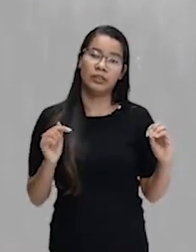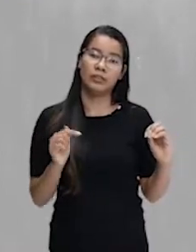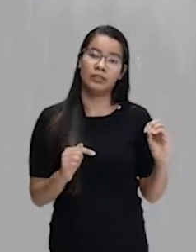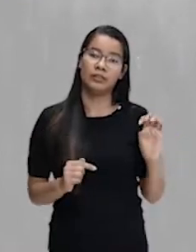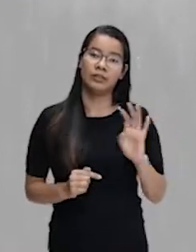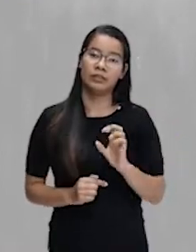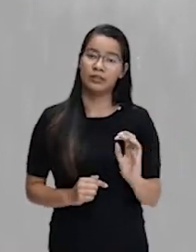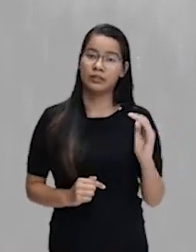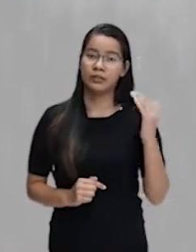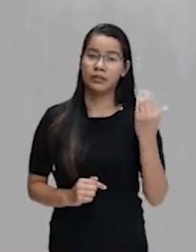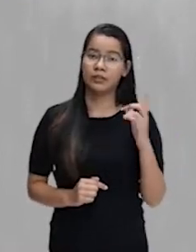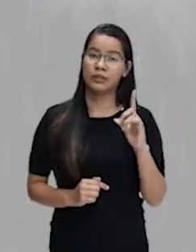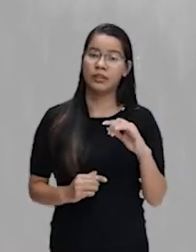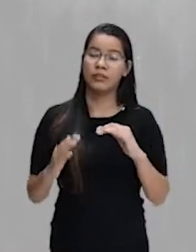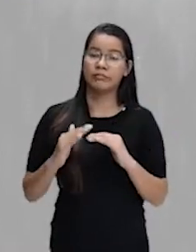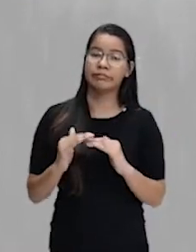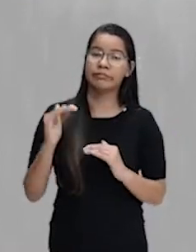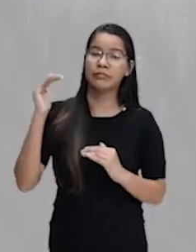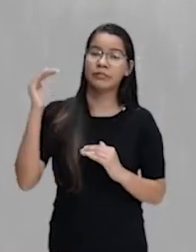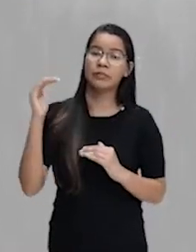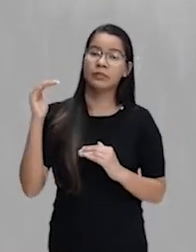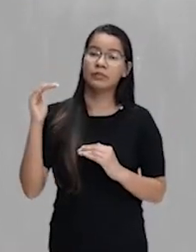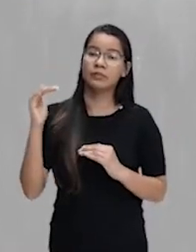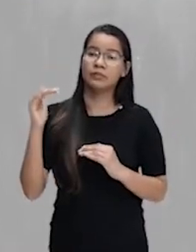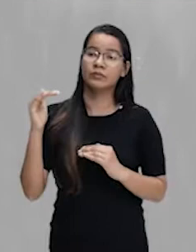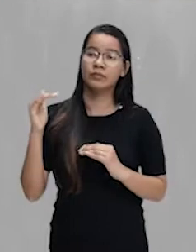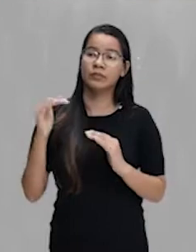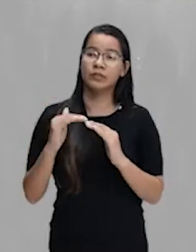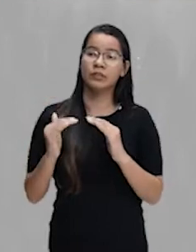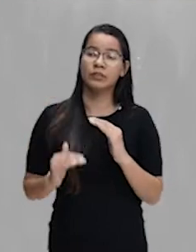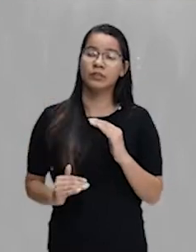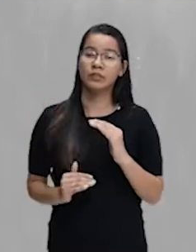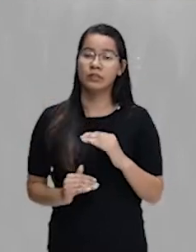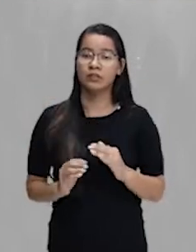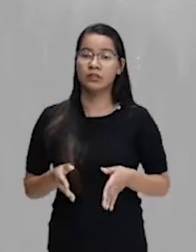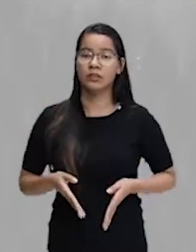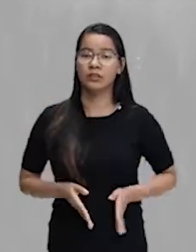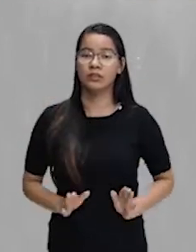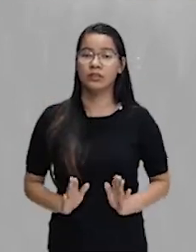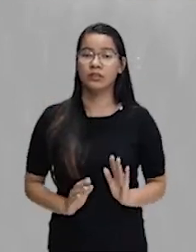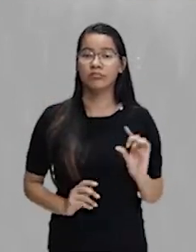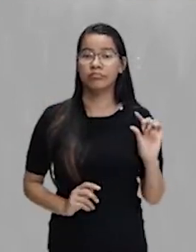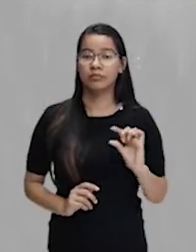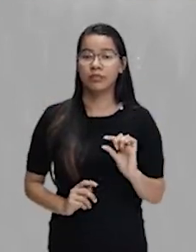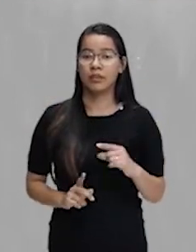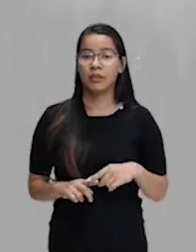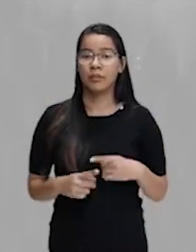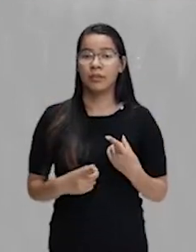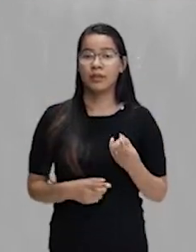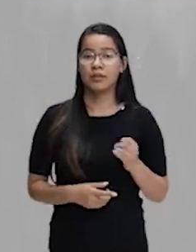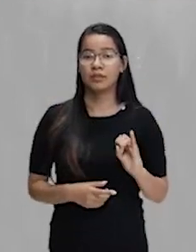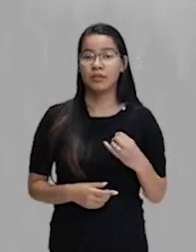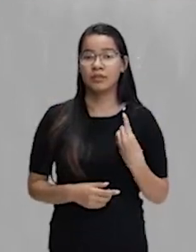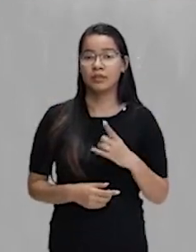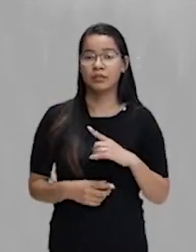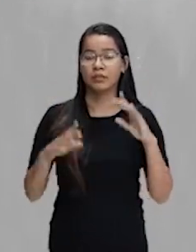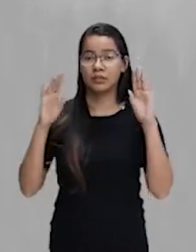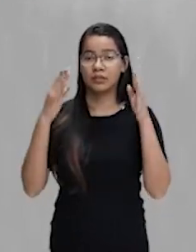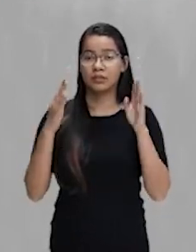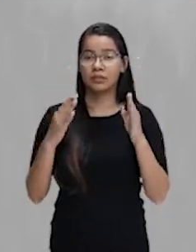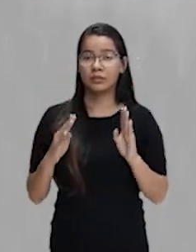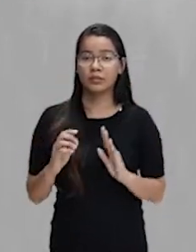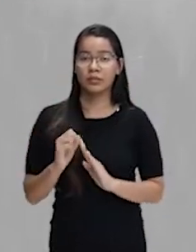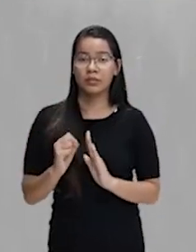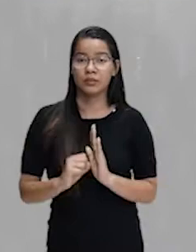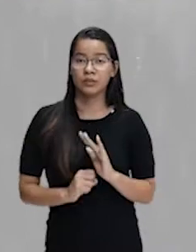de mortalidade era muito alta. A taxa de natalidade era baixa. Mas se nós analisarmos do século